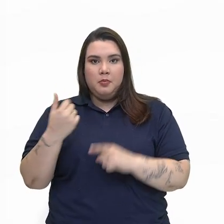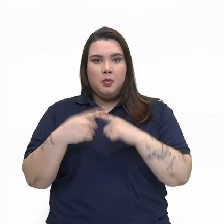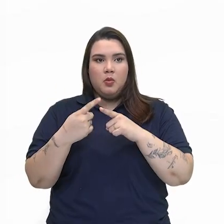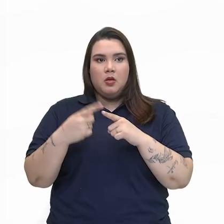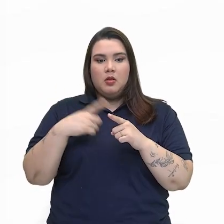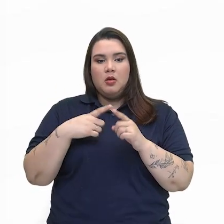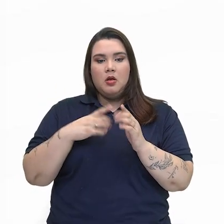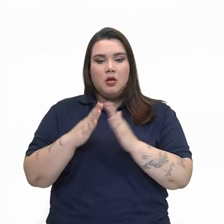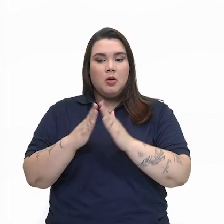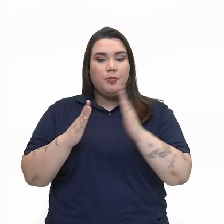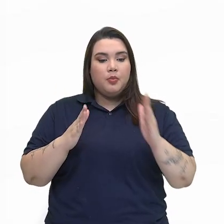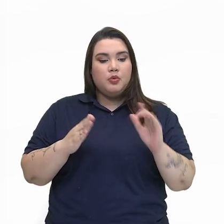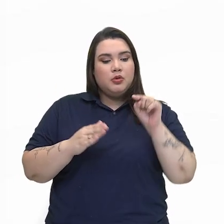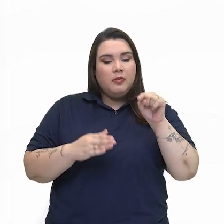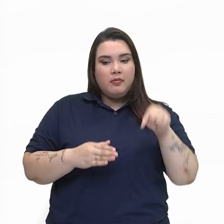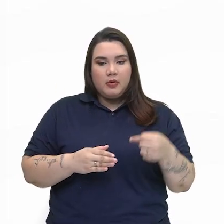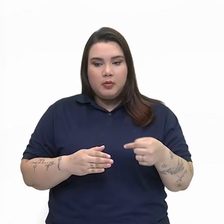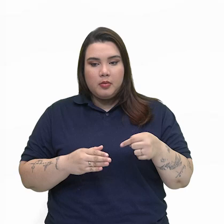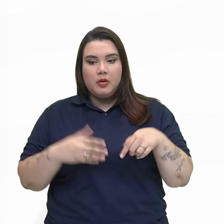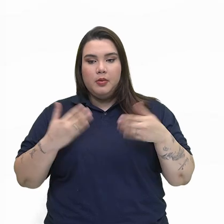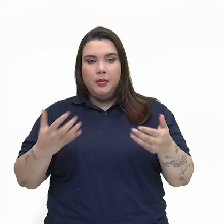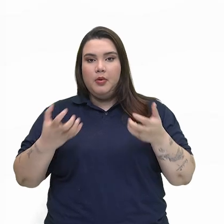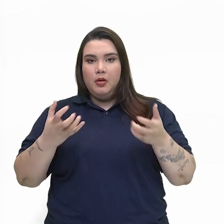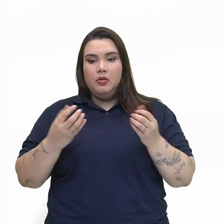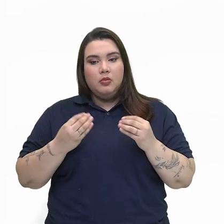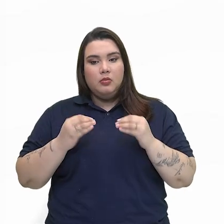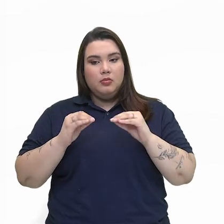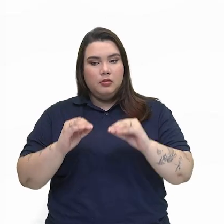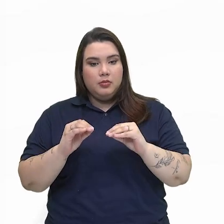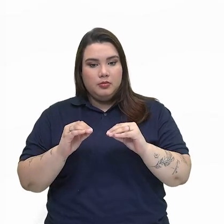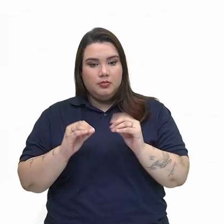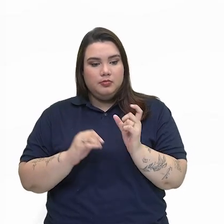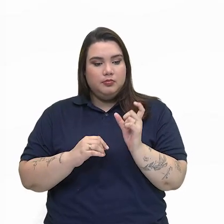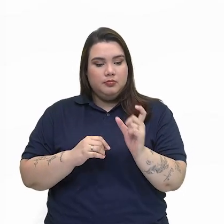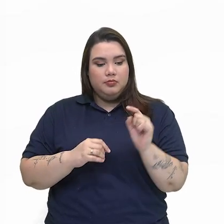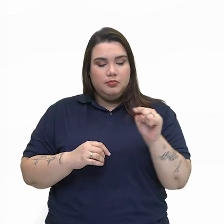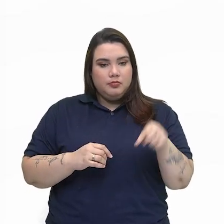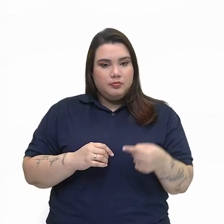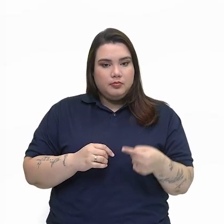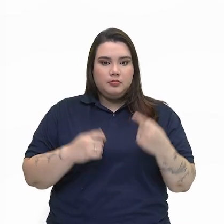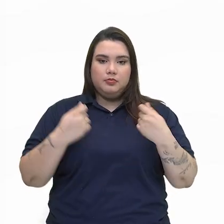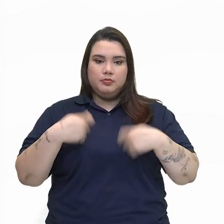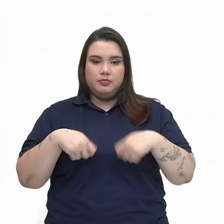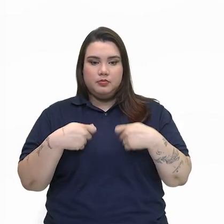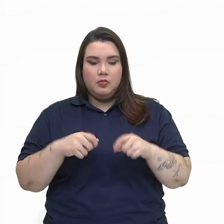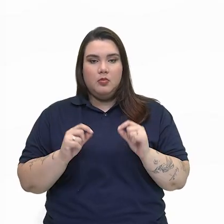Logo, como eu quero deixar em uma casa decimal, eu tenho que